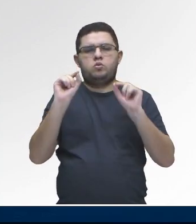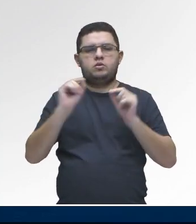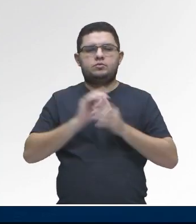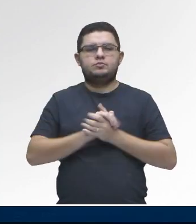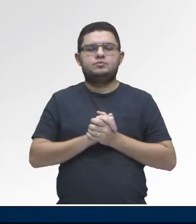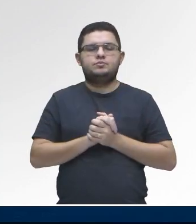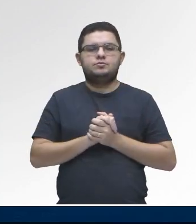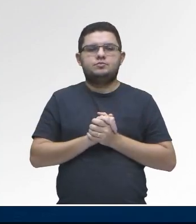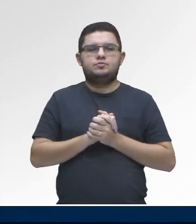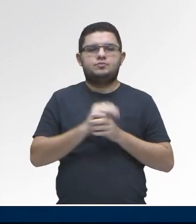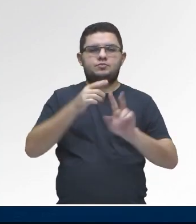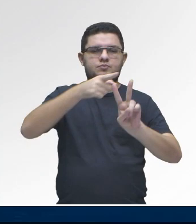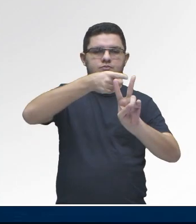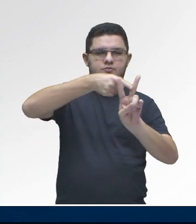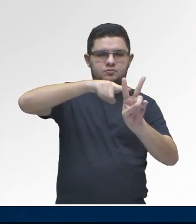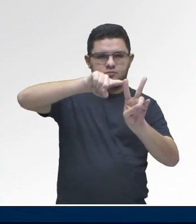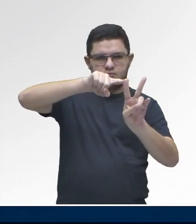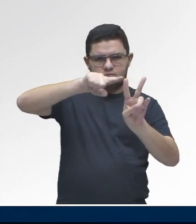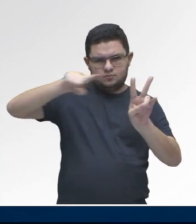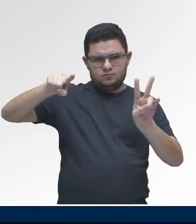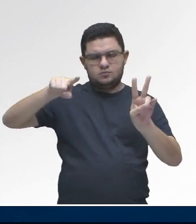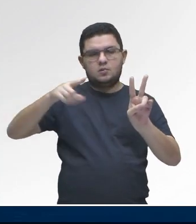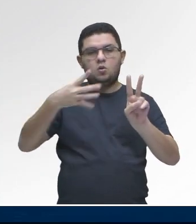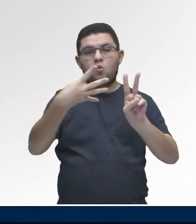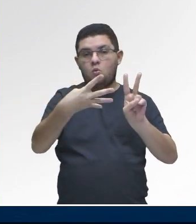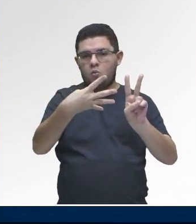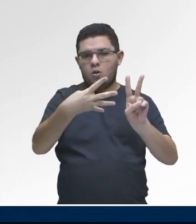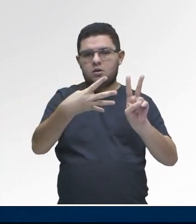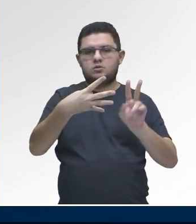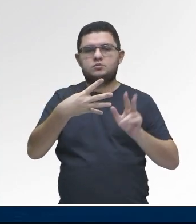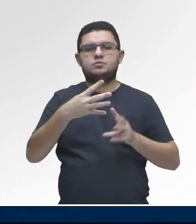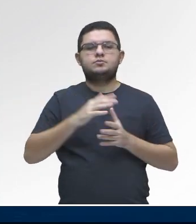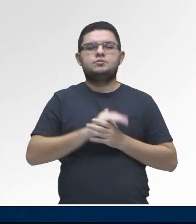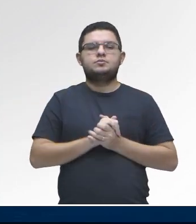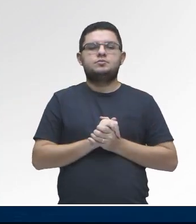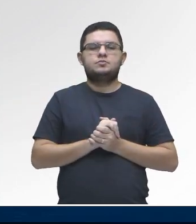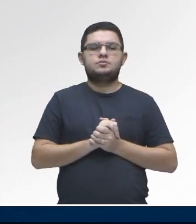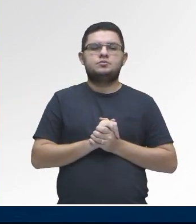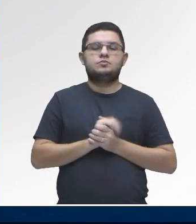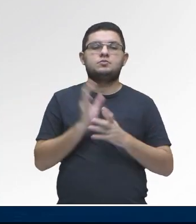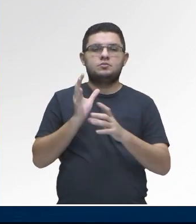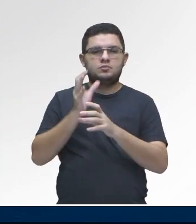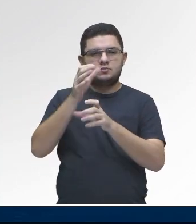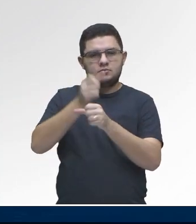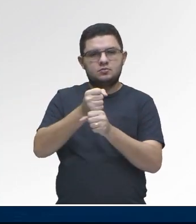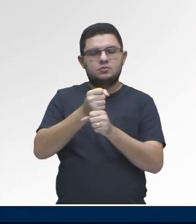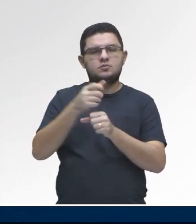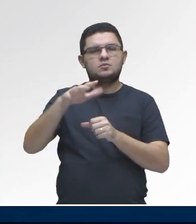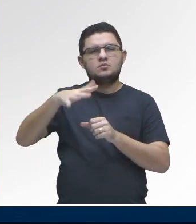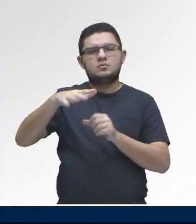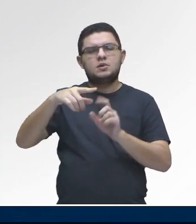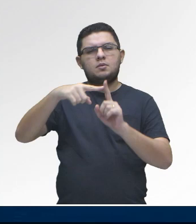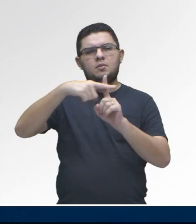4. E a raiz de 4, você obteve mais ou menos 2.